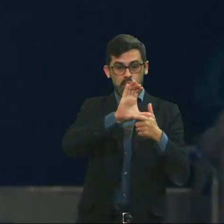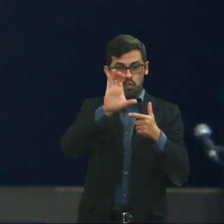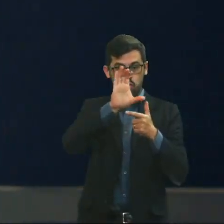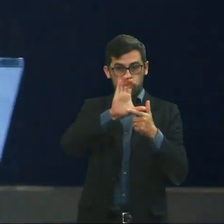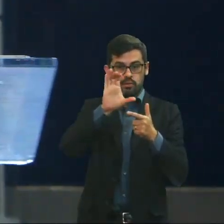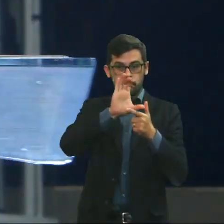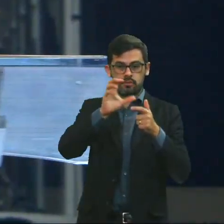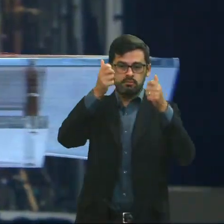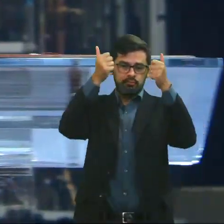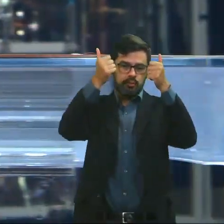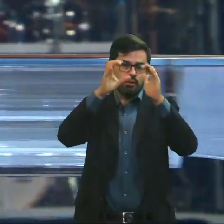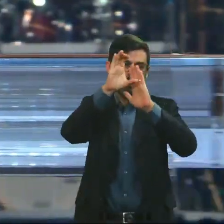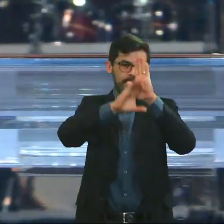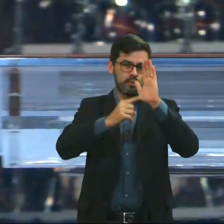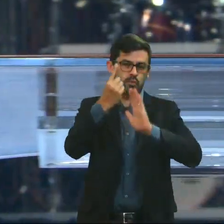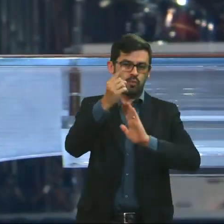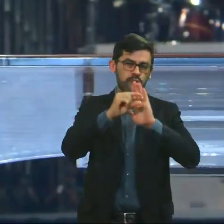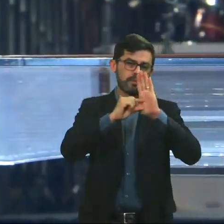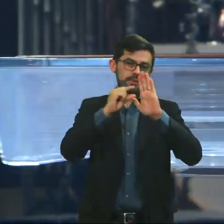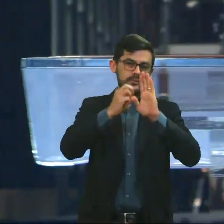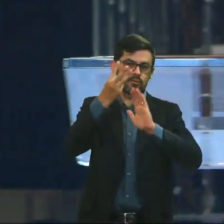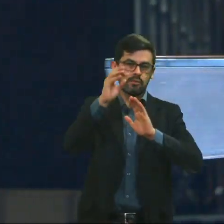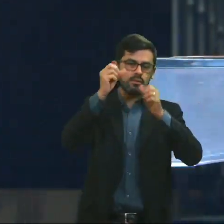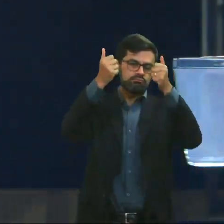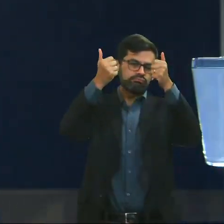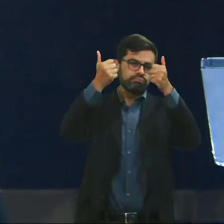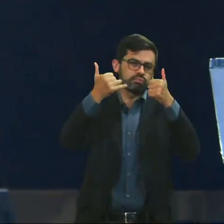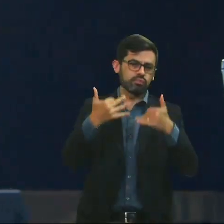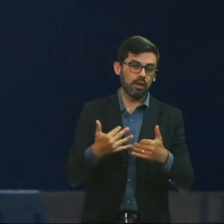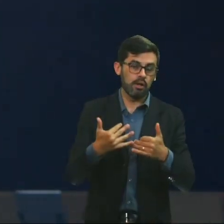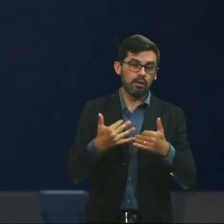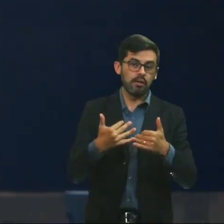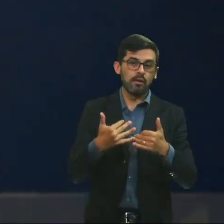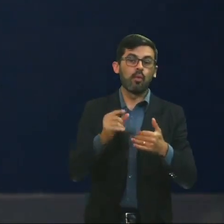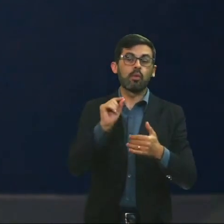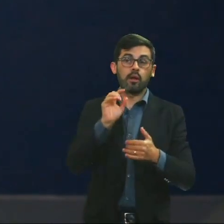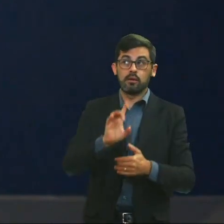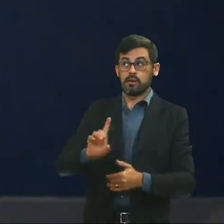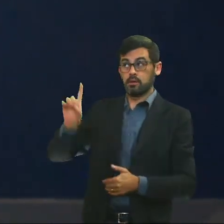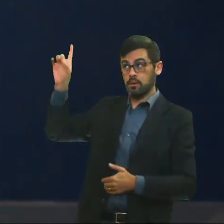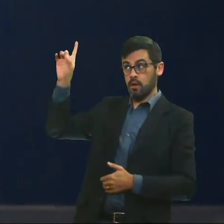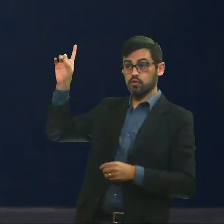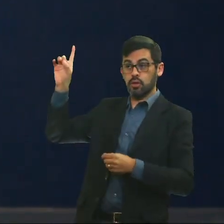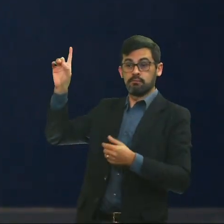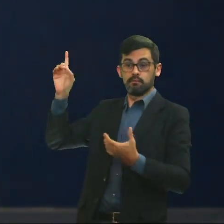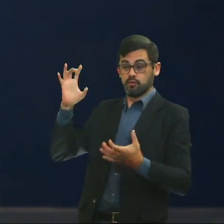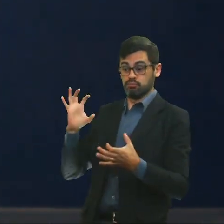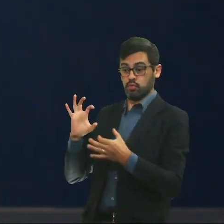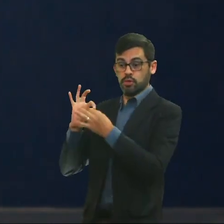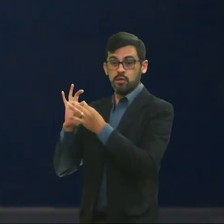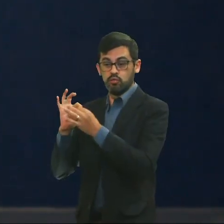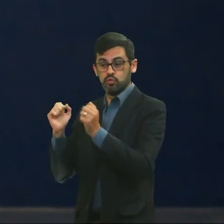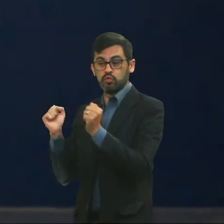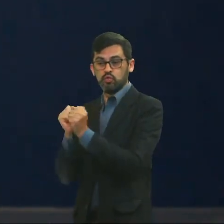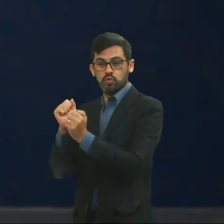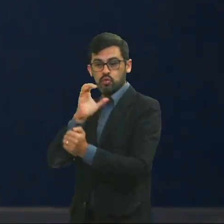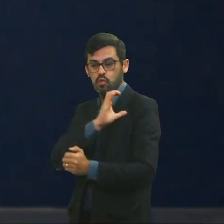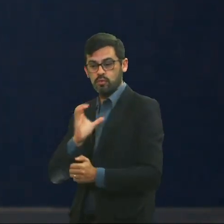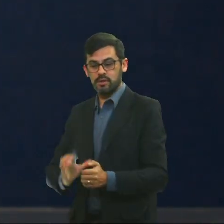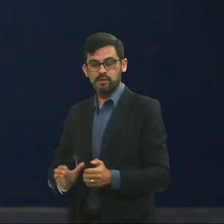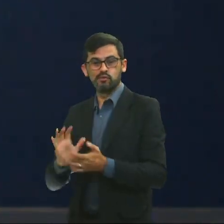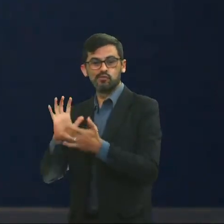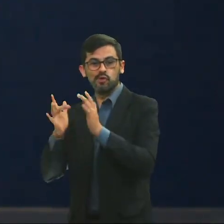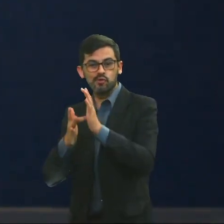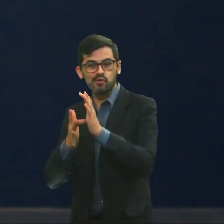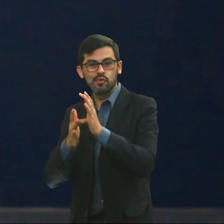vai dizer, no capítulo 1, versículo 30, que Deus nos uniu com Cristo Jesus para que Ele fosse